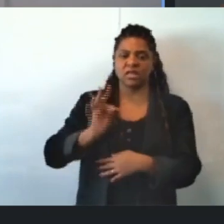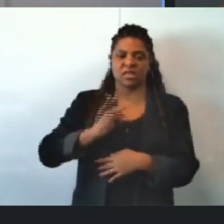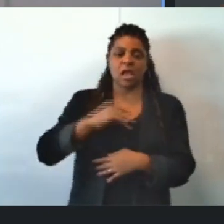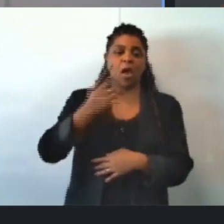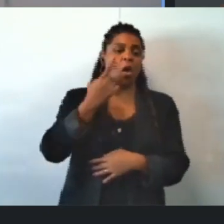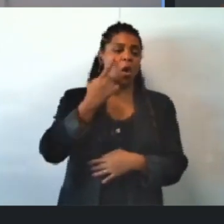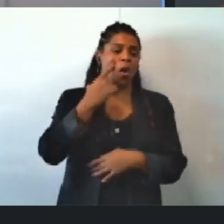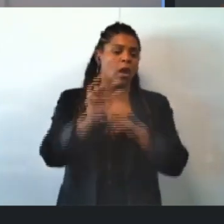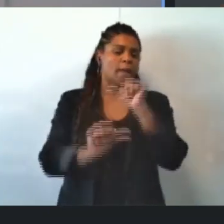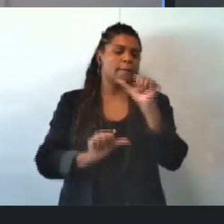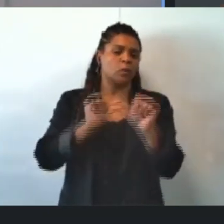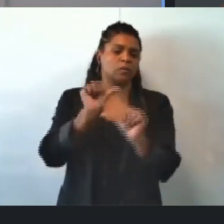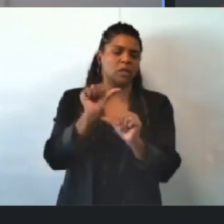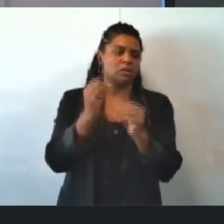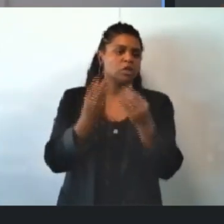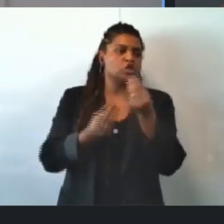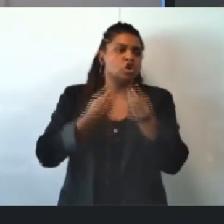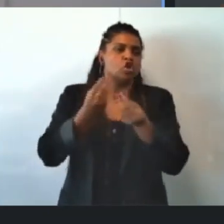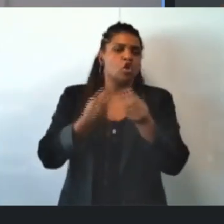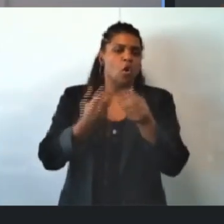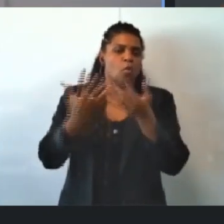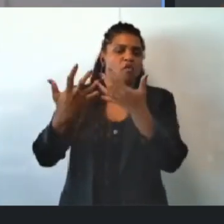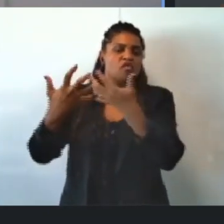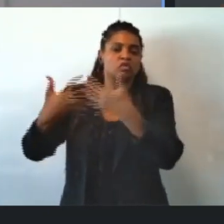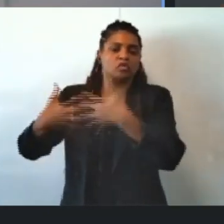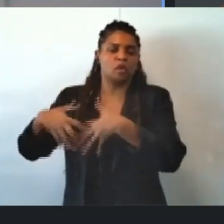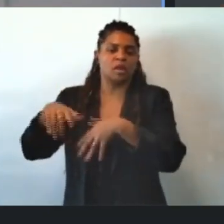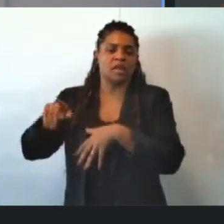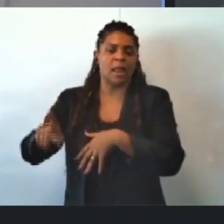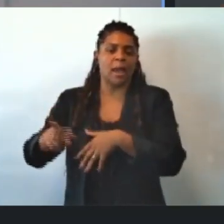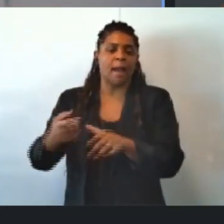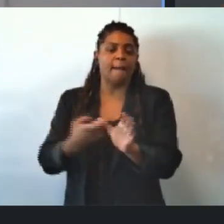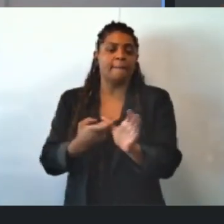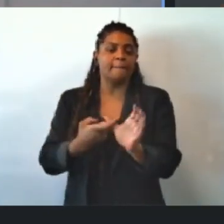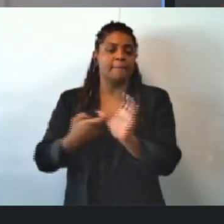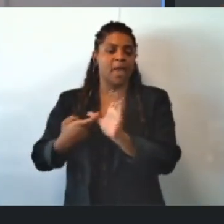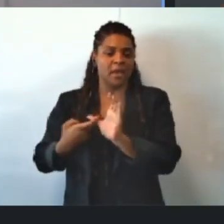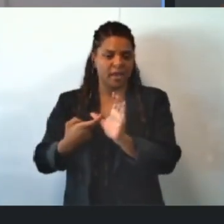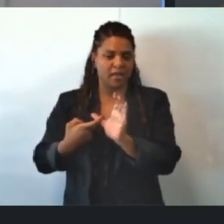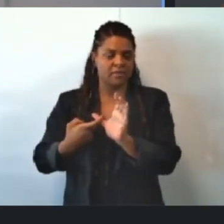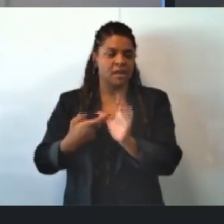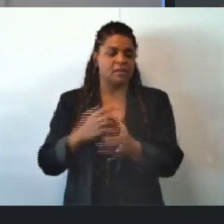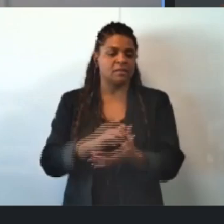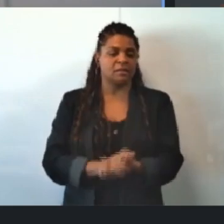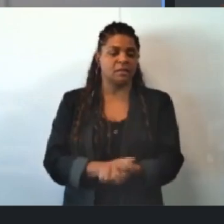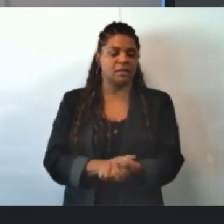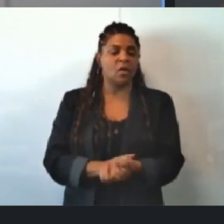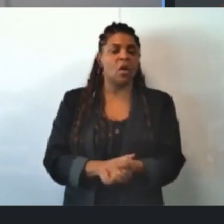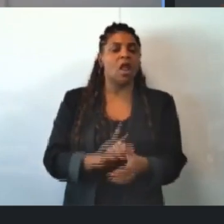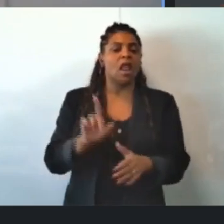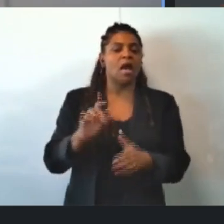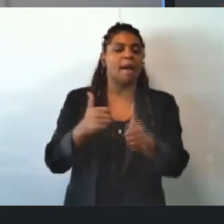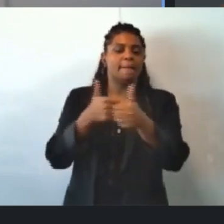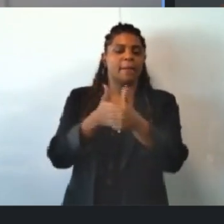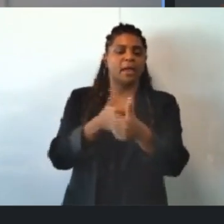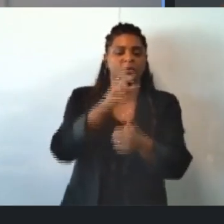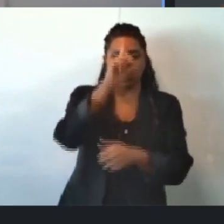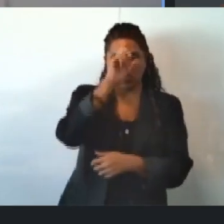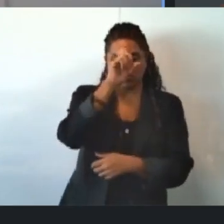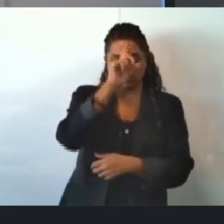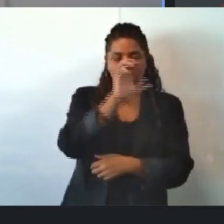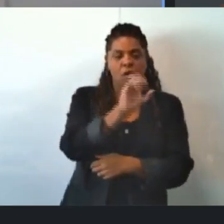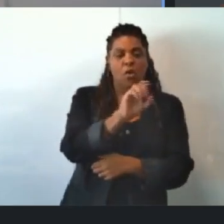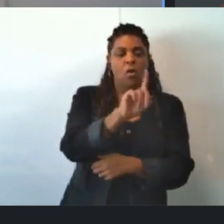de funcionamento operadas pela Begatrans nas imediações do Hospital Odilon Beres. A data é